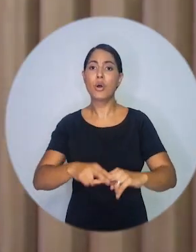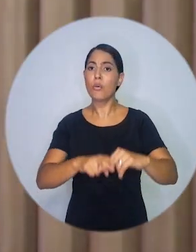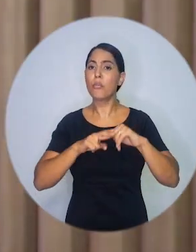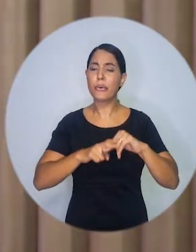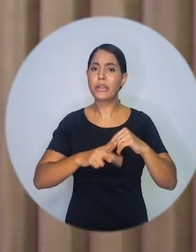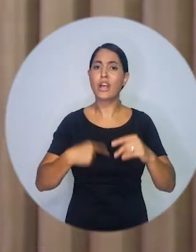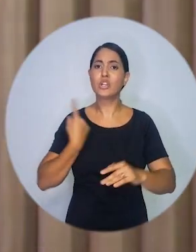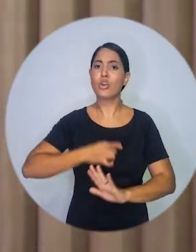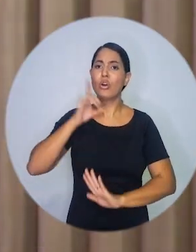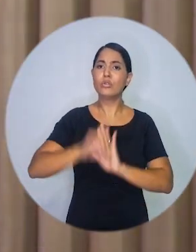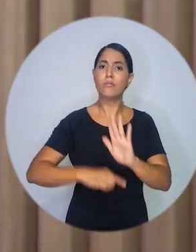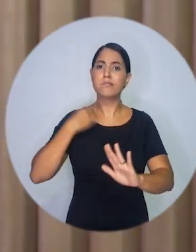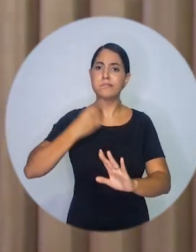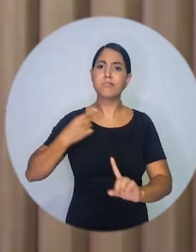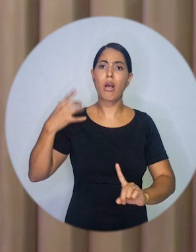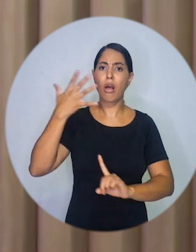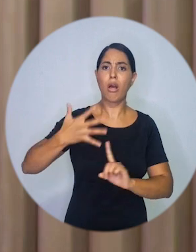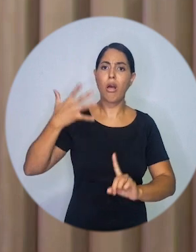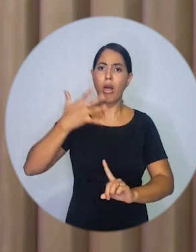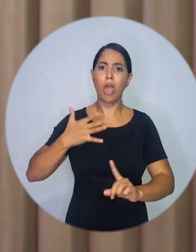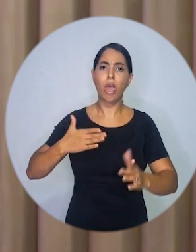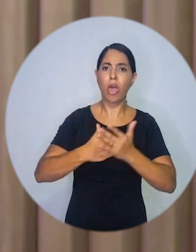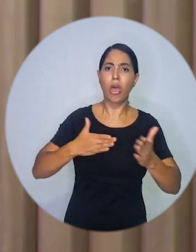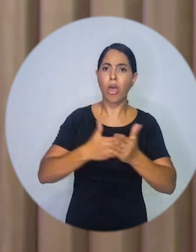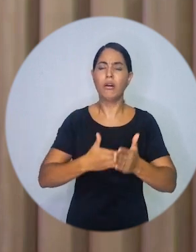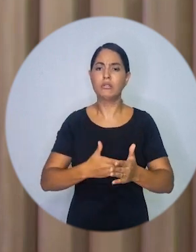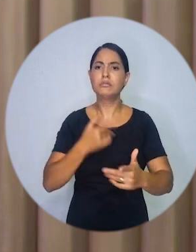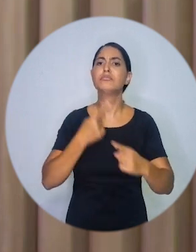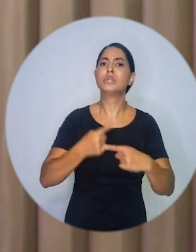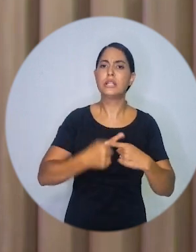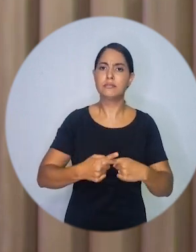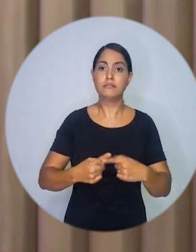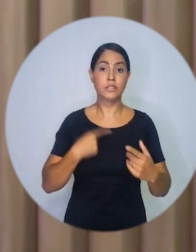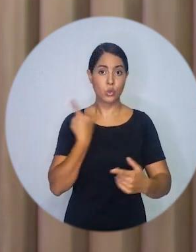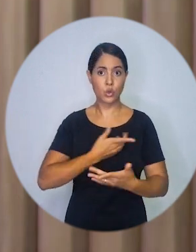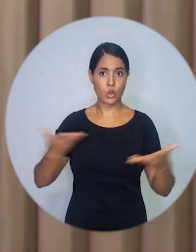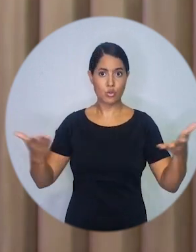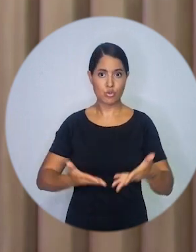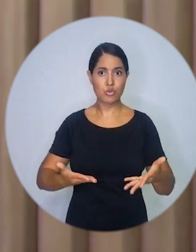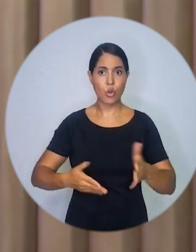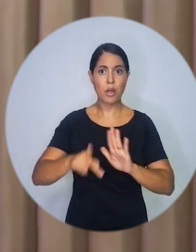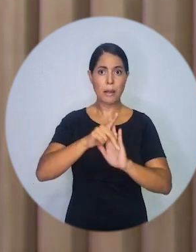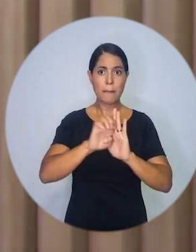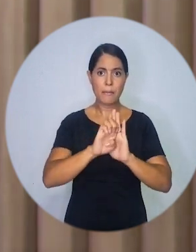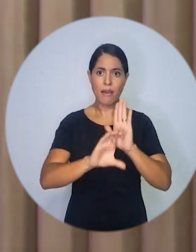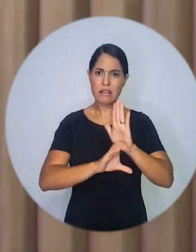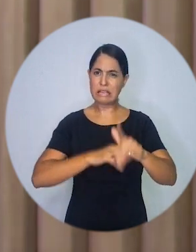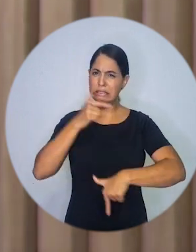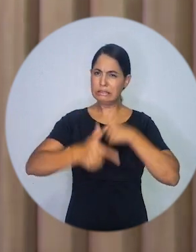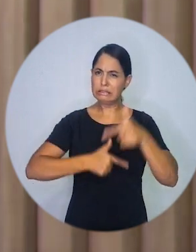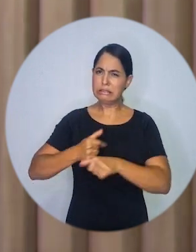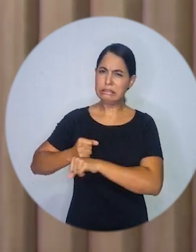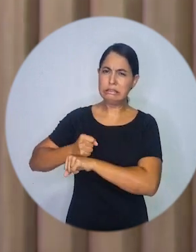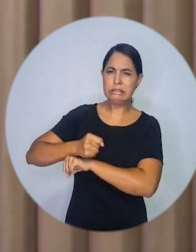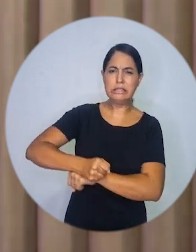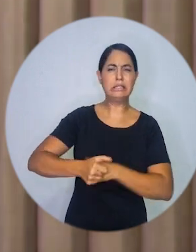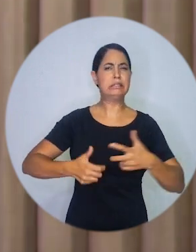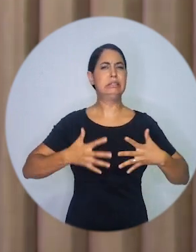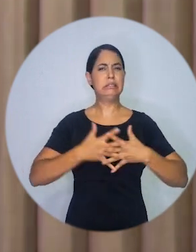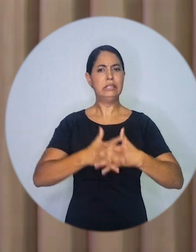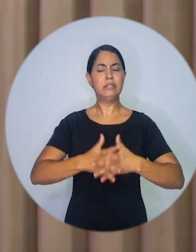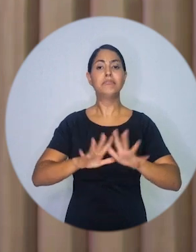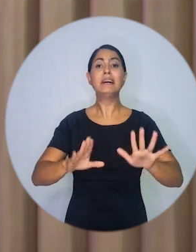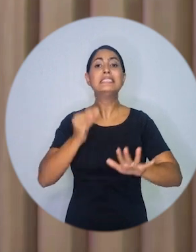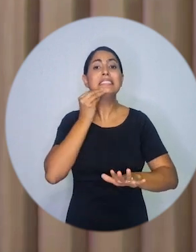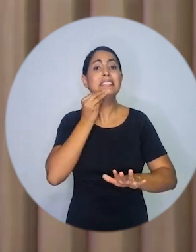impasse que tem limitado o pleno exercício das prerrogativas da advocacia. O movimento pela PEC é resultado de um trabalho extenso e complexo, no qual